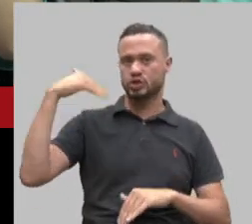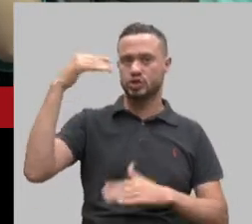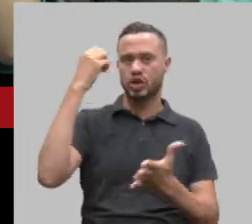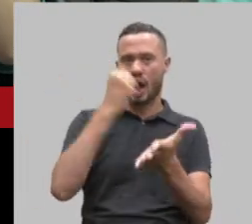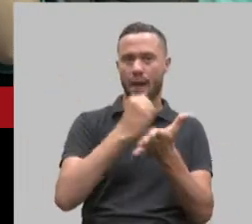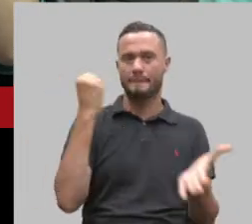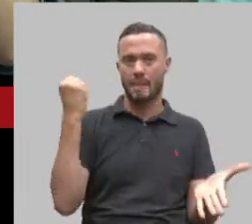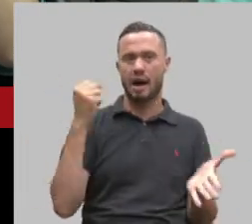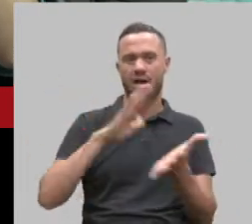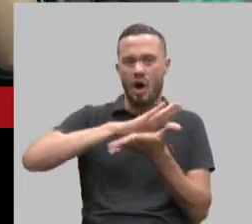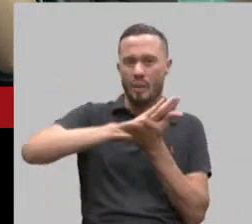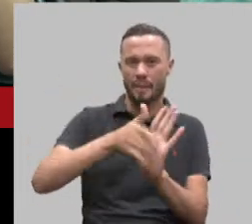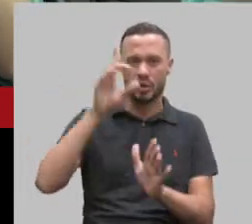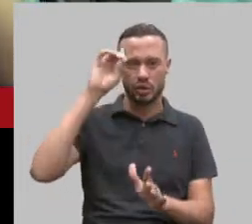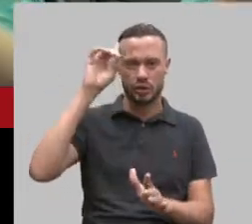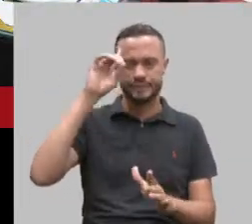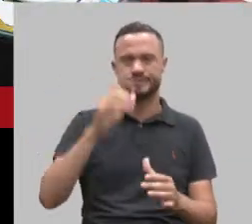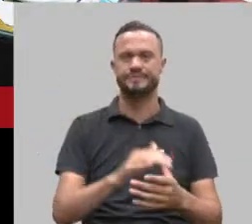oprimida